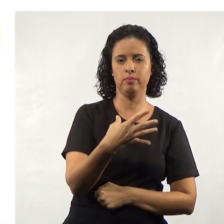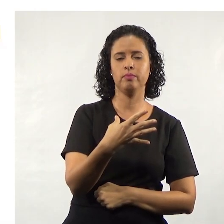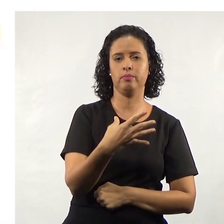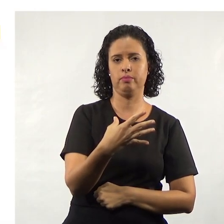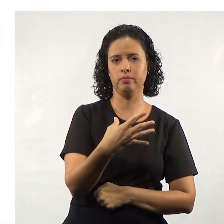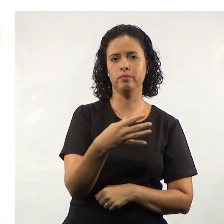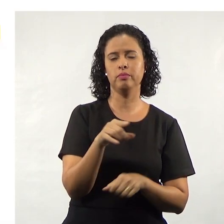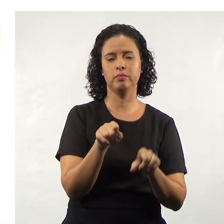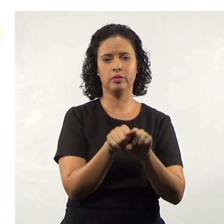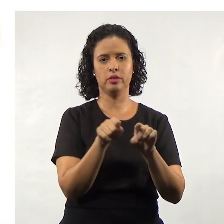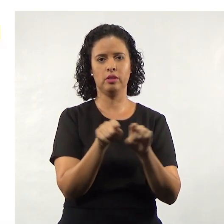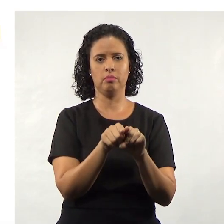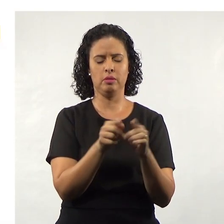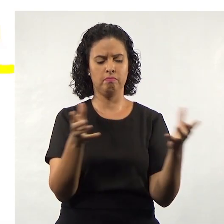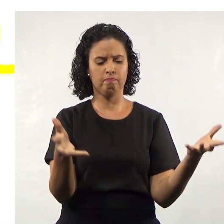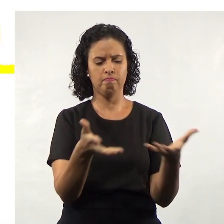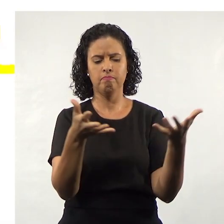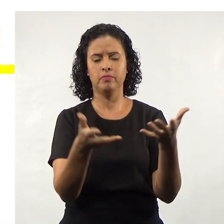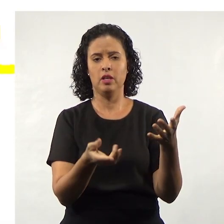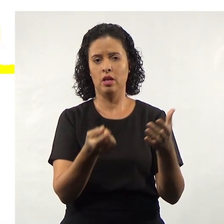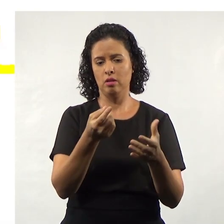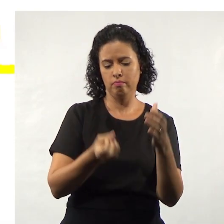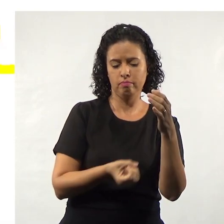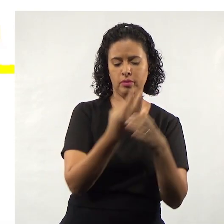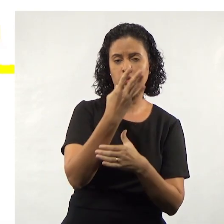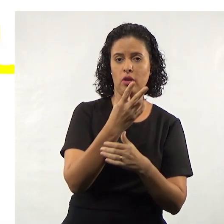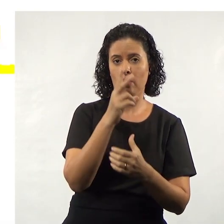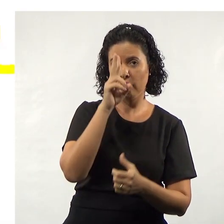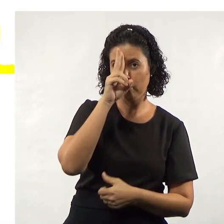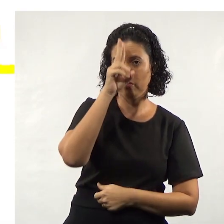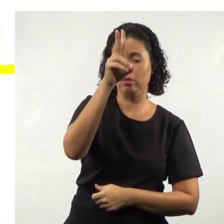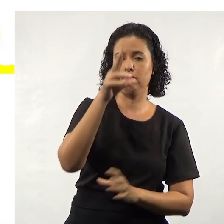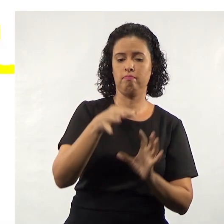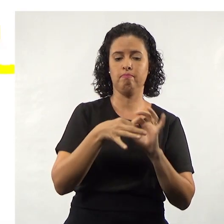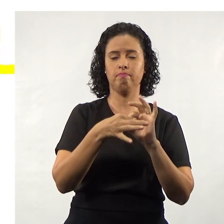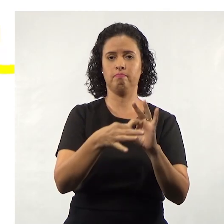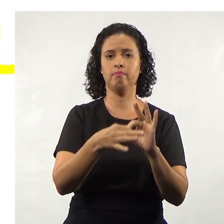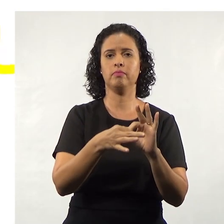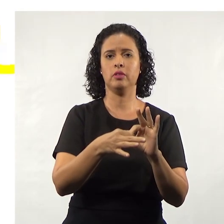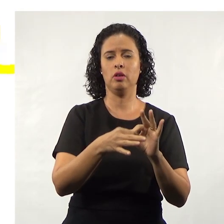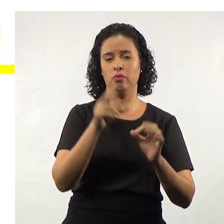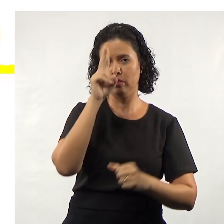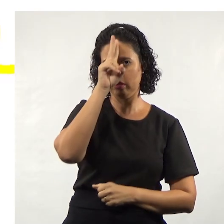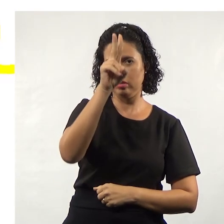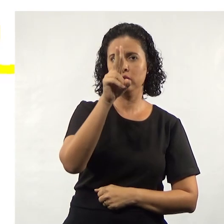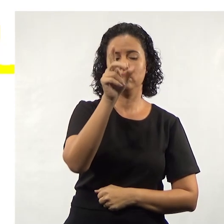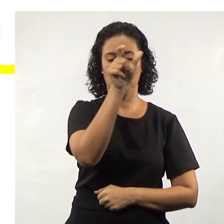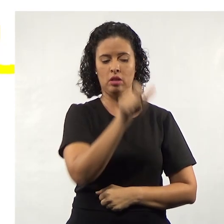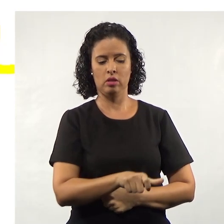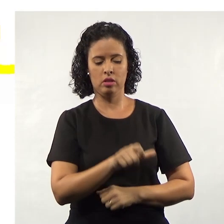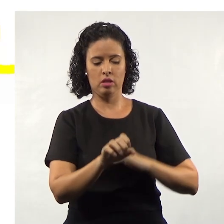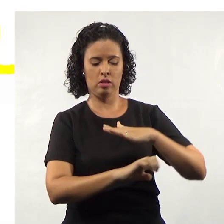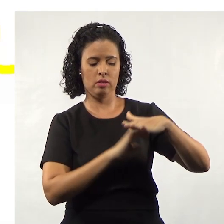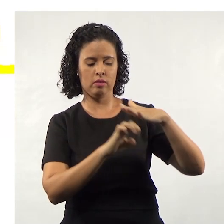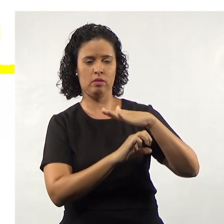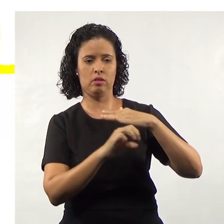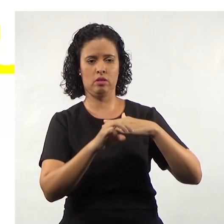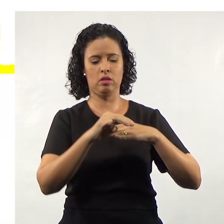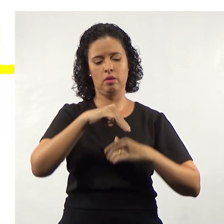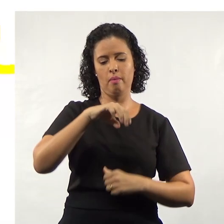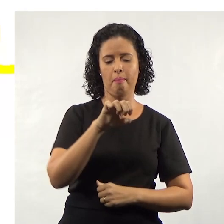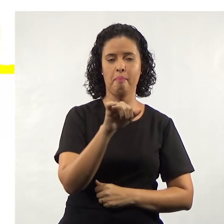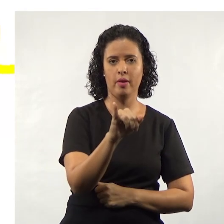à inovação e ao estímulo na criação e fortalecimento ainda maior da microempresa e também